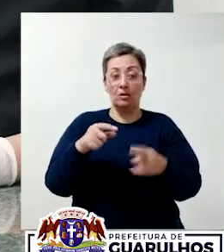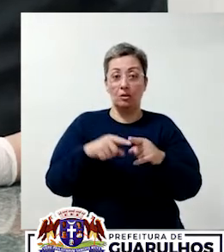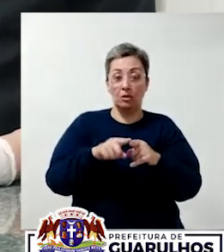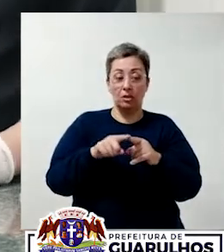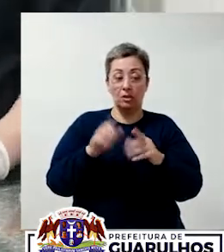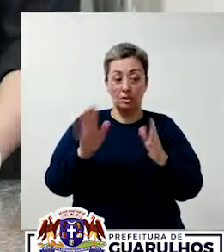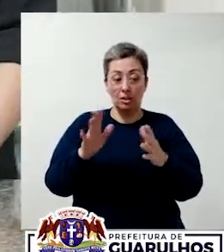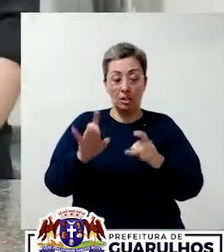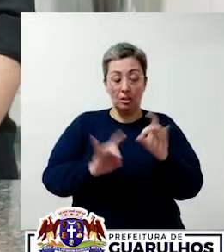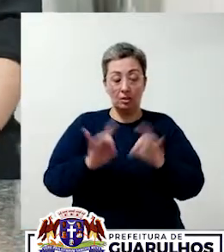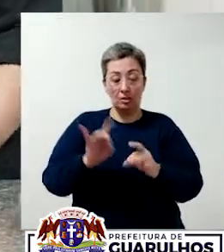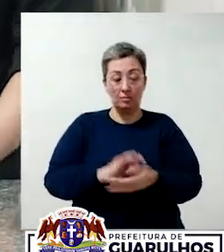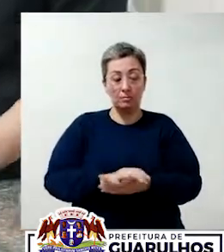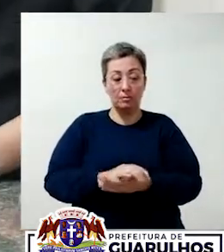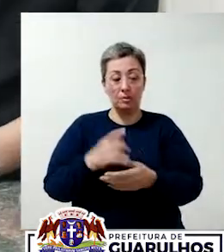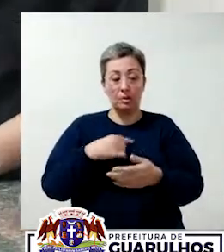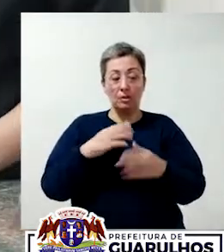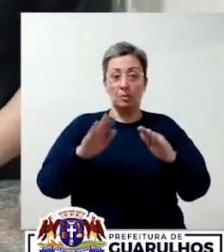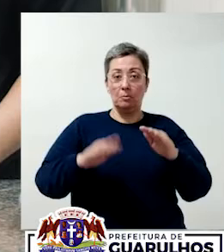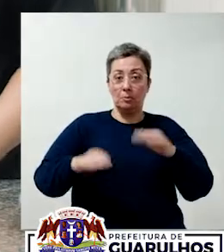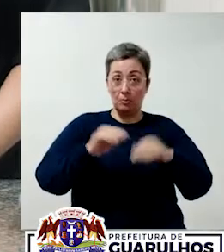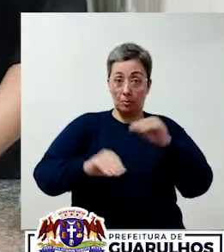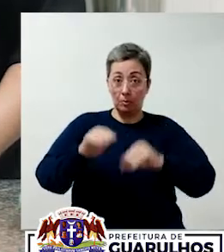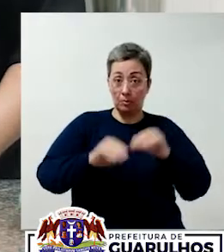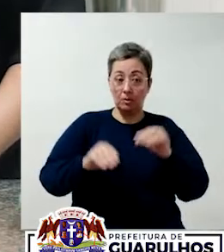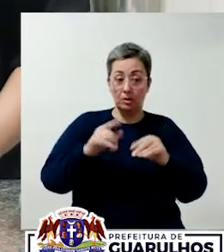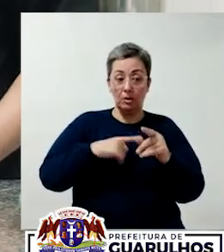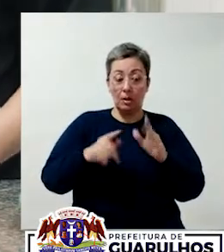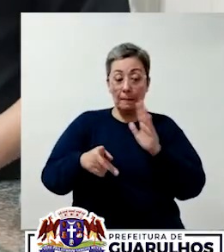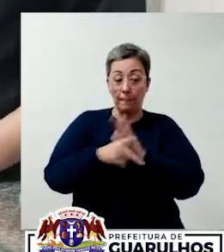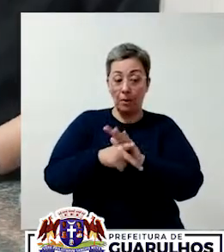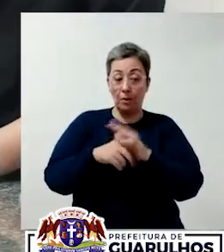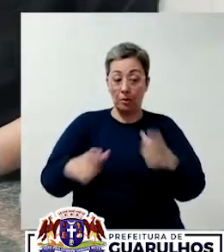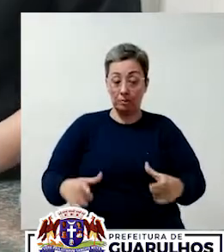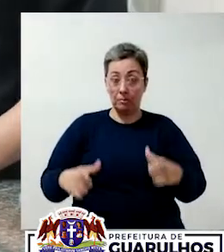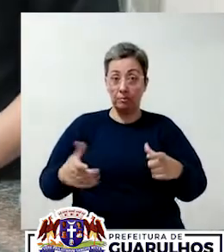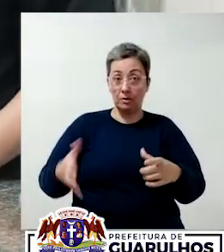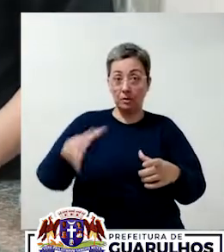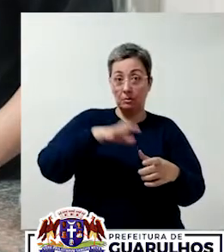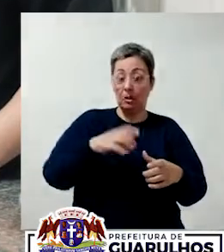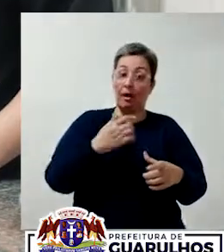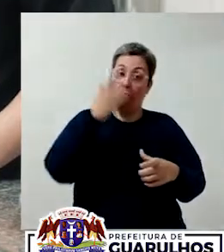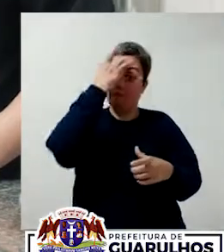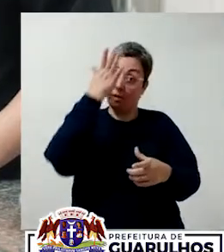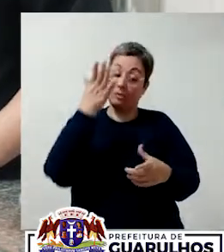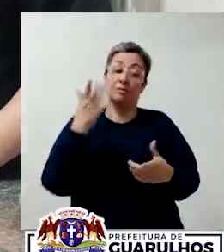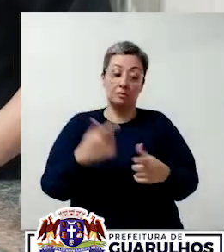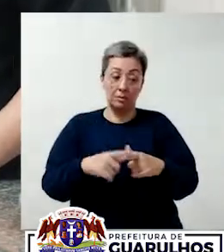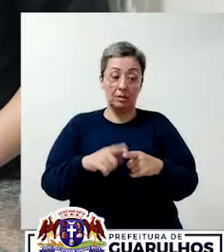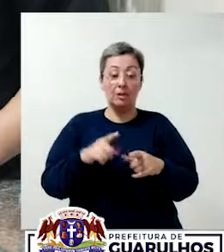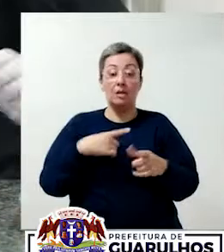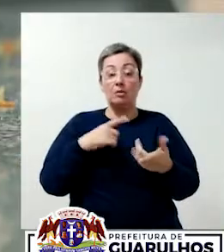Outra parte, pessoal, acabei esquecendo de falar aqui com vocês. A Maroli ela já está fazendo aqui o bolo, ela já está montando